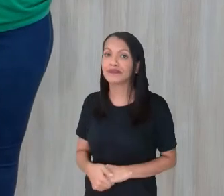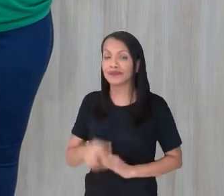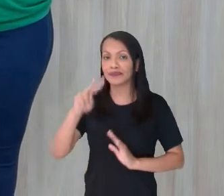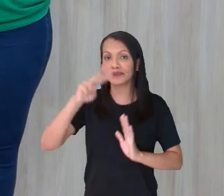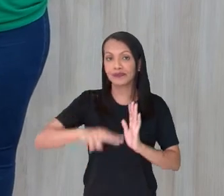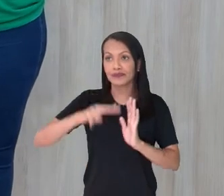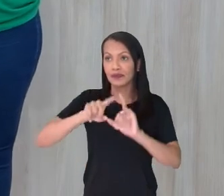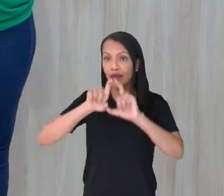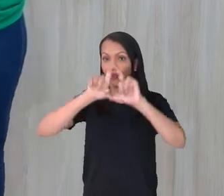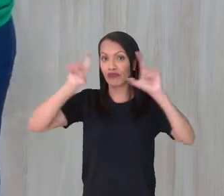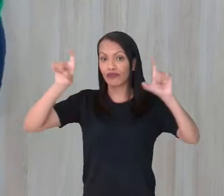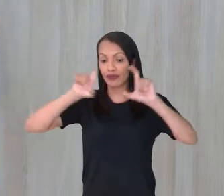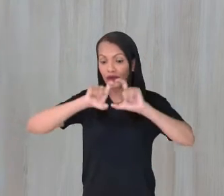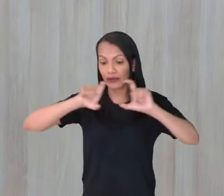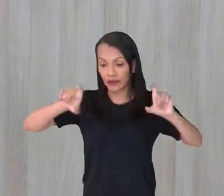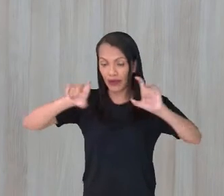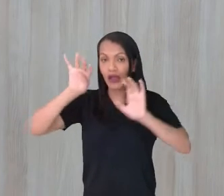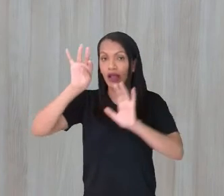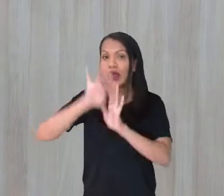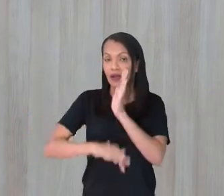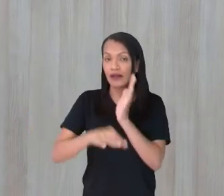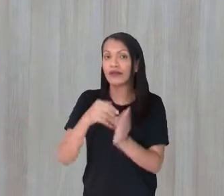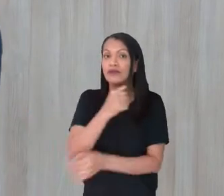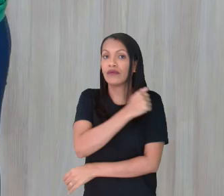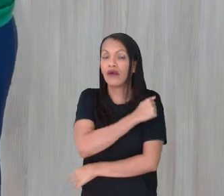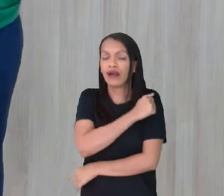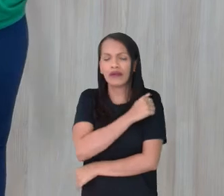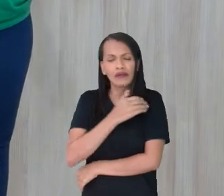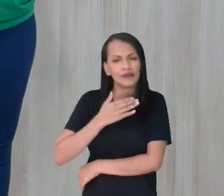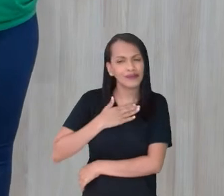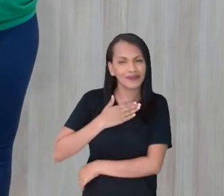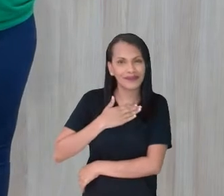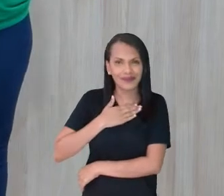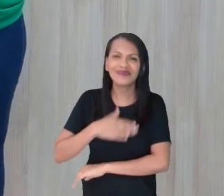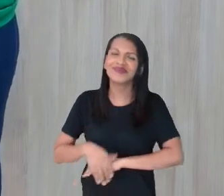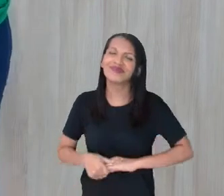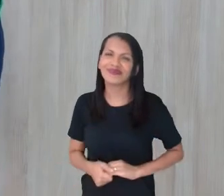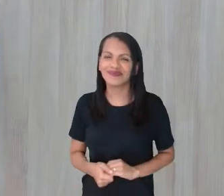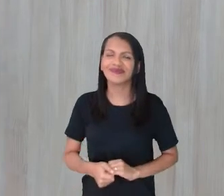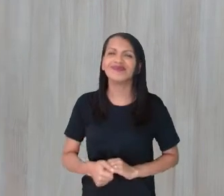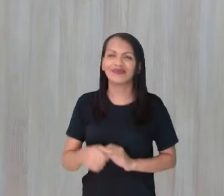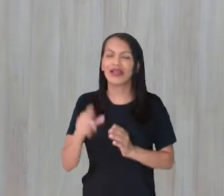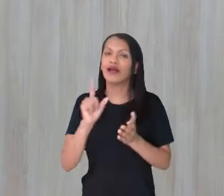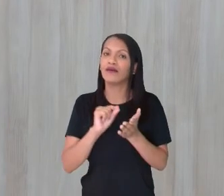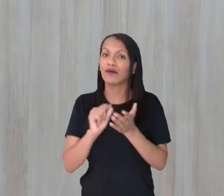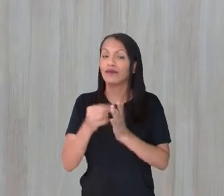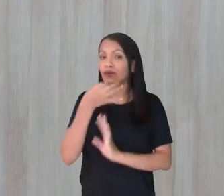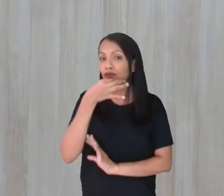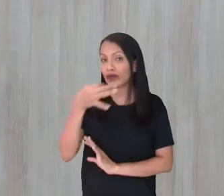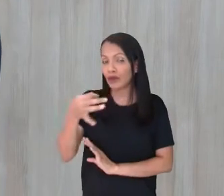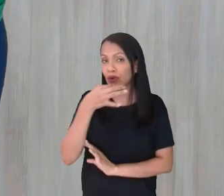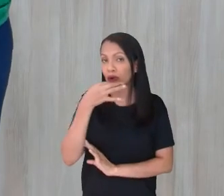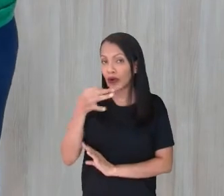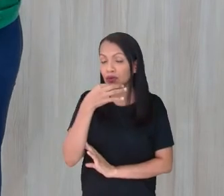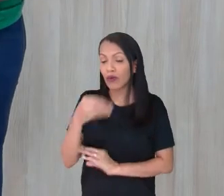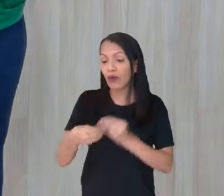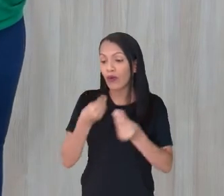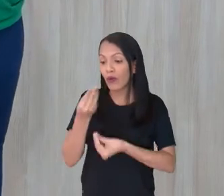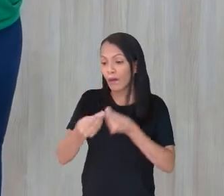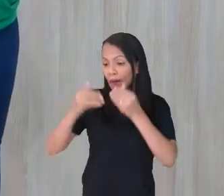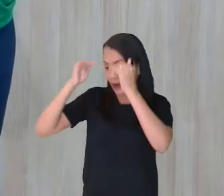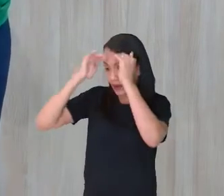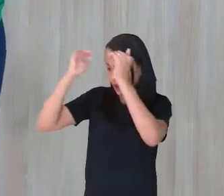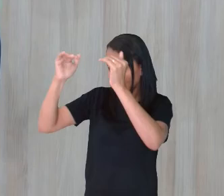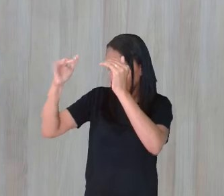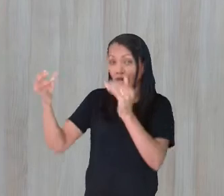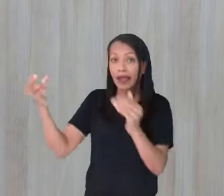2 parágrafos de um texto de uma estudante minha, né? Que a gente estava falando de artigo de opinião e a gente estava falando do respeito